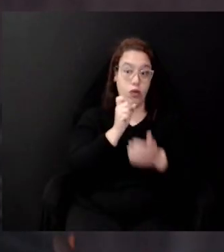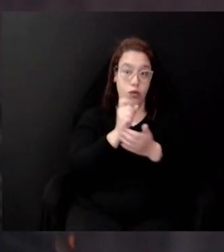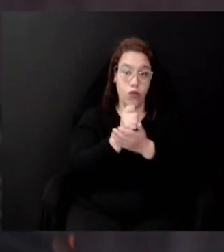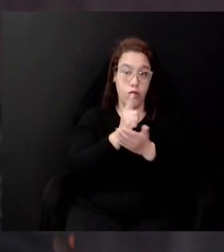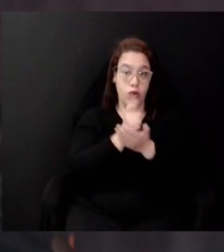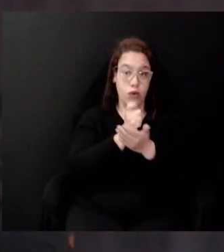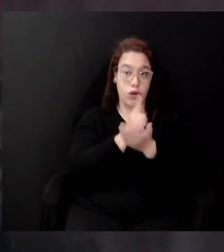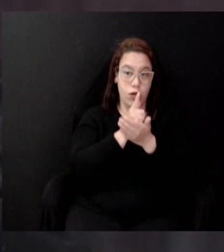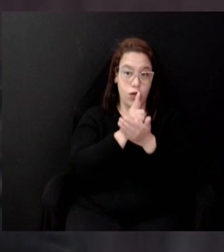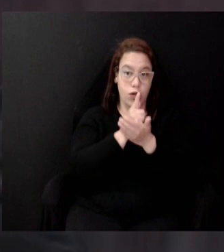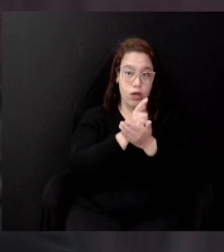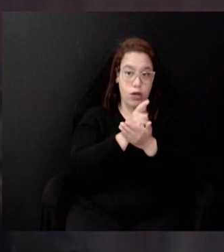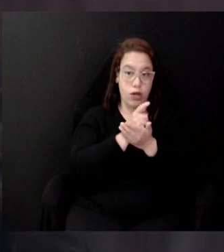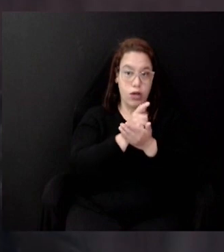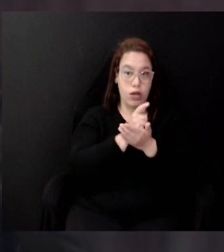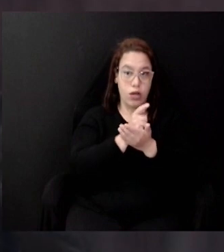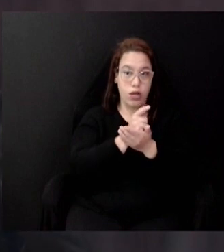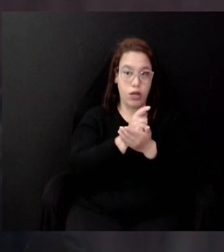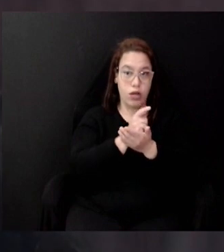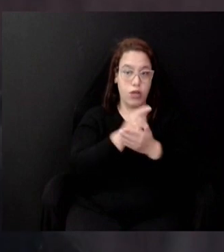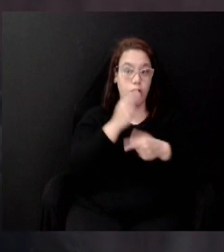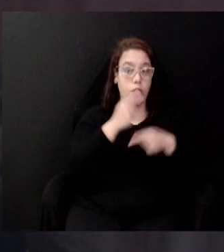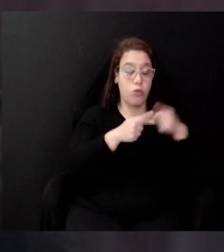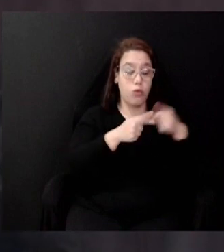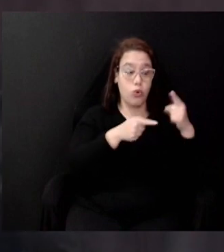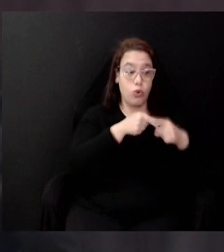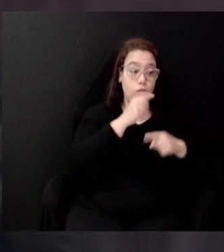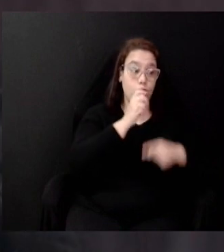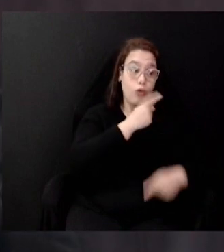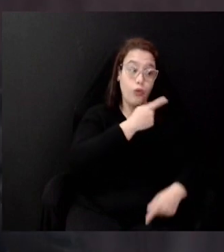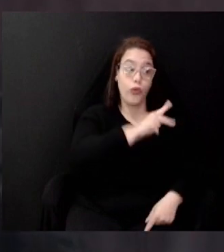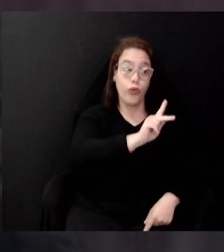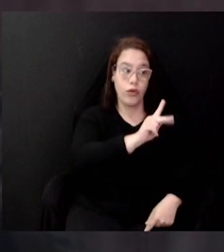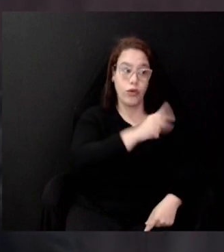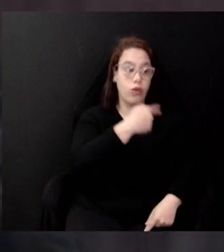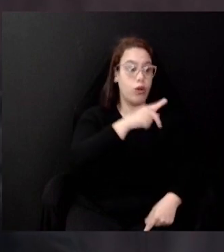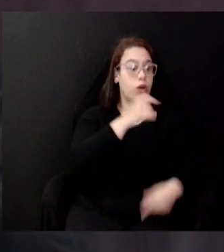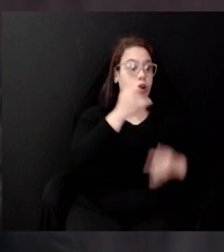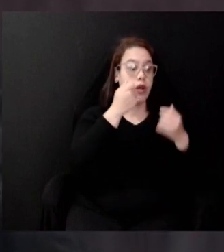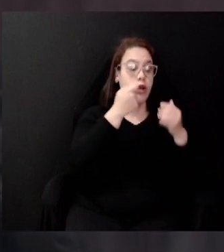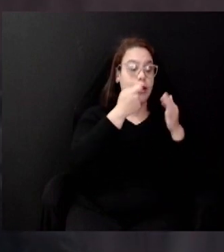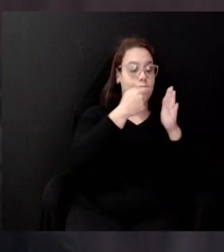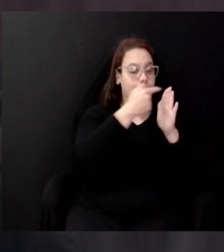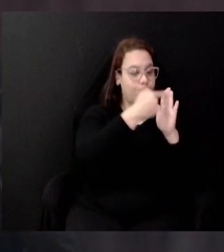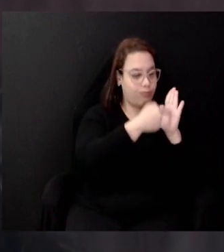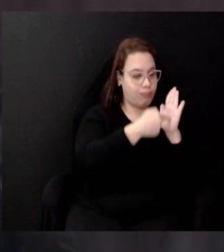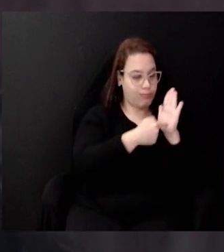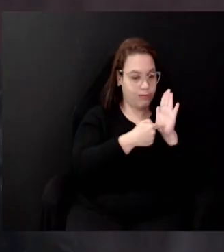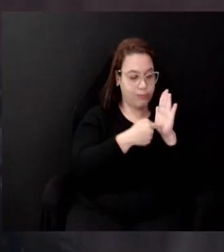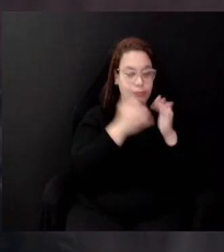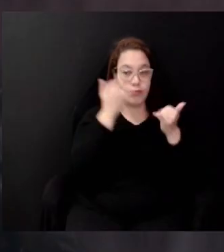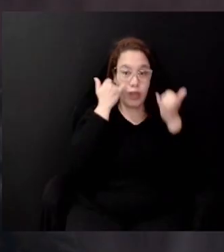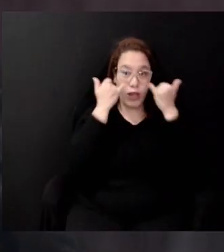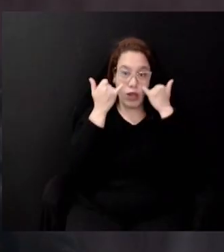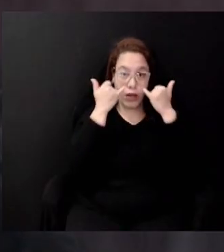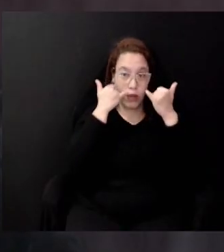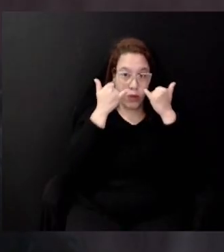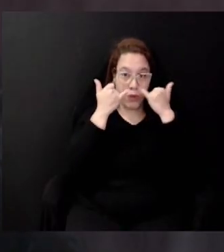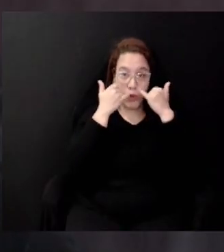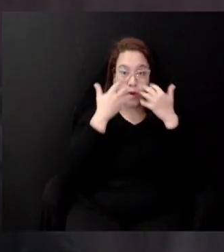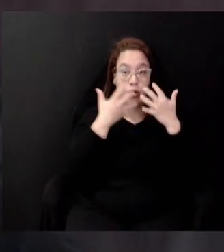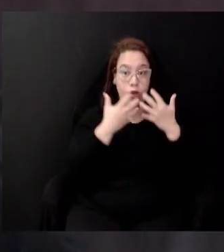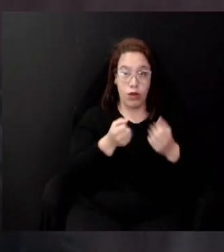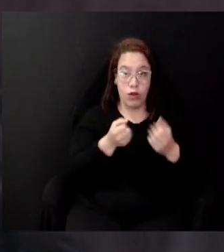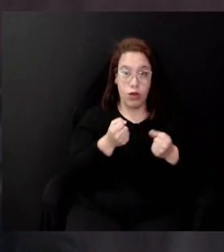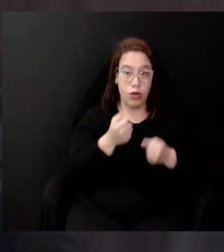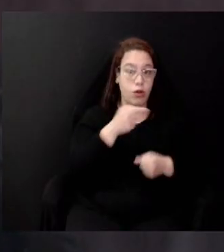você. Nossa. Né? Então, são os seus dados que estão sendo colhidos, é O seu interesse. É o